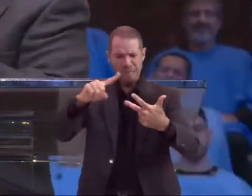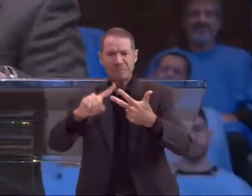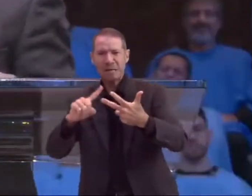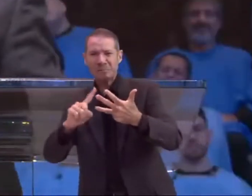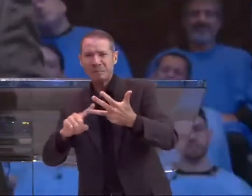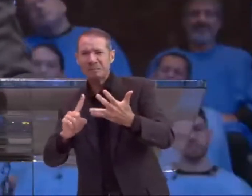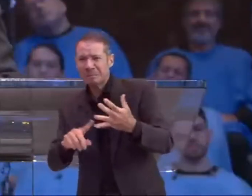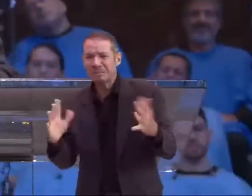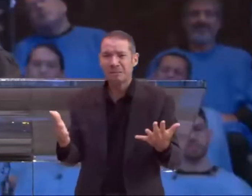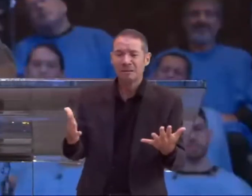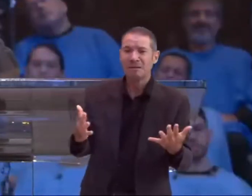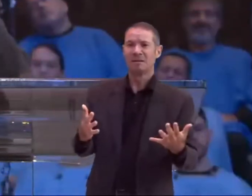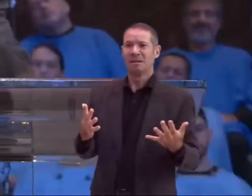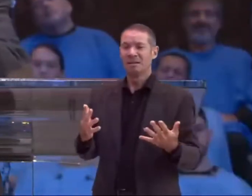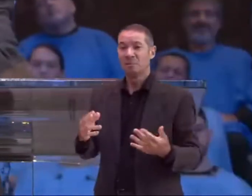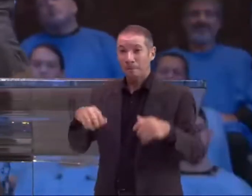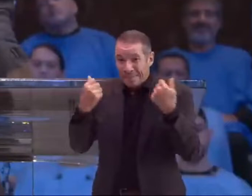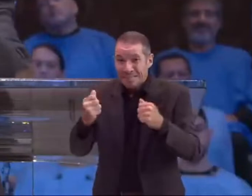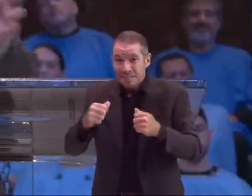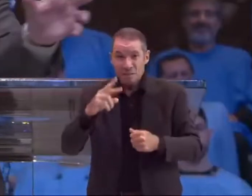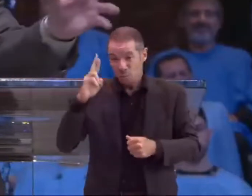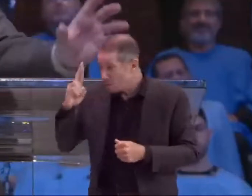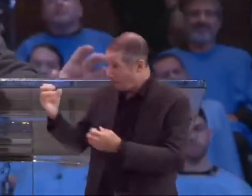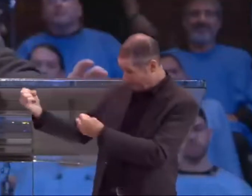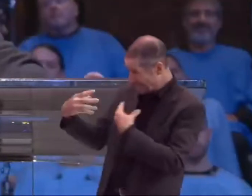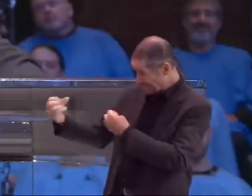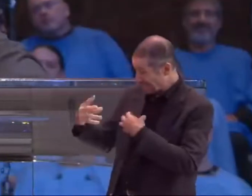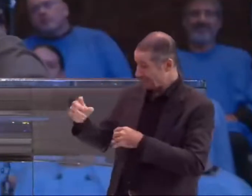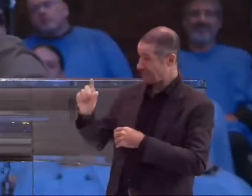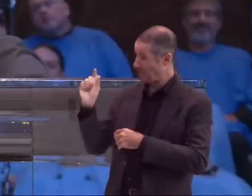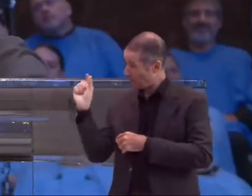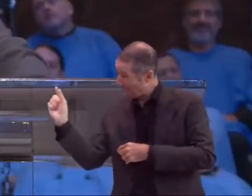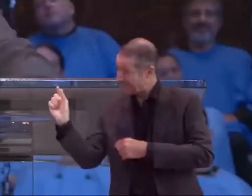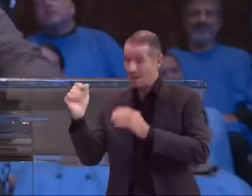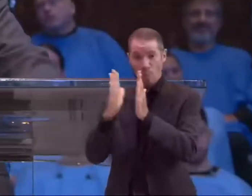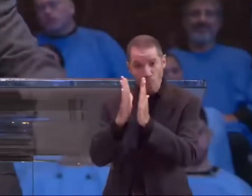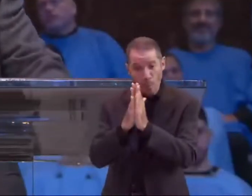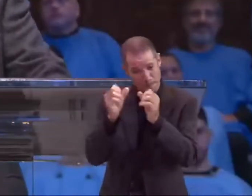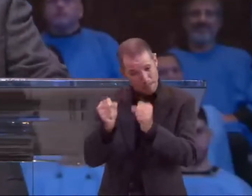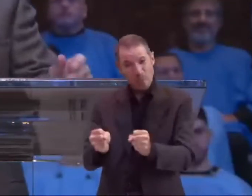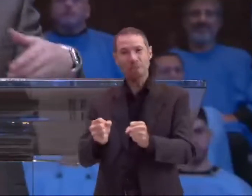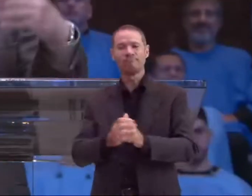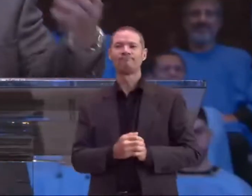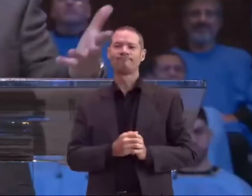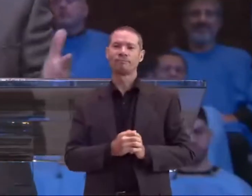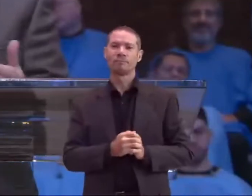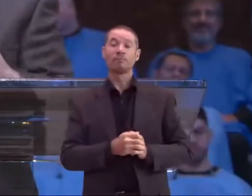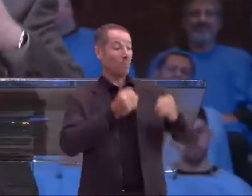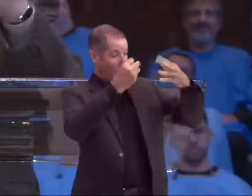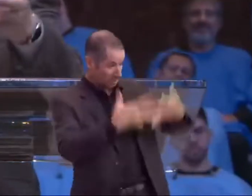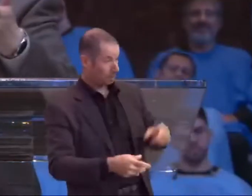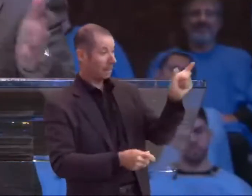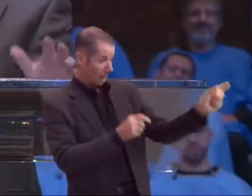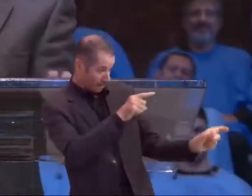para aquilo, e eu preciso que o senhor me ensine as palavras de uma oração poderosa. E aí eu pude explicar para